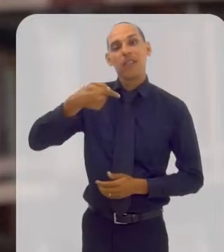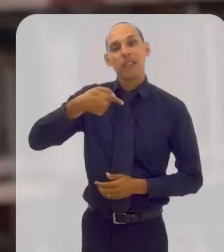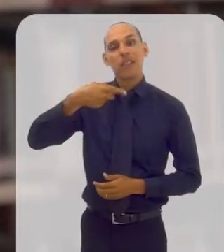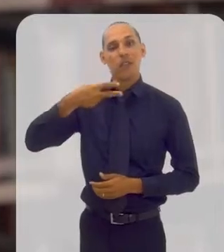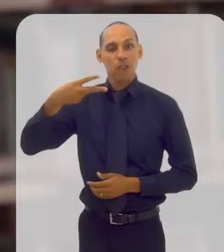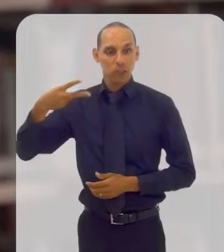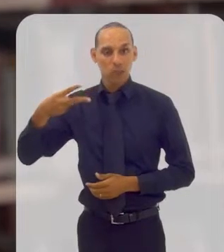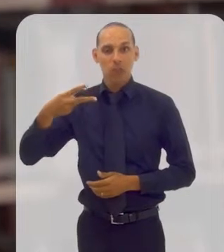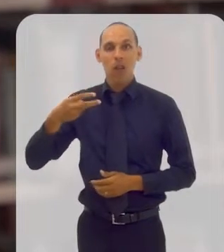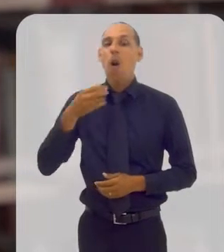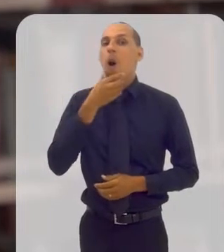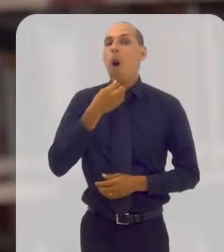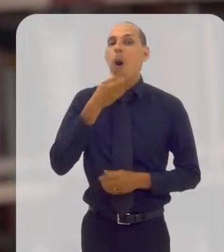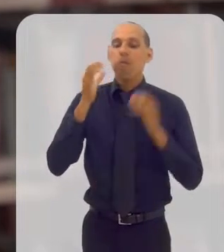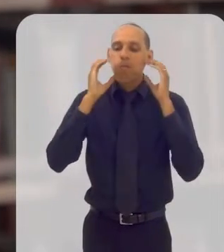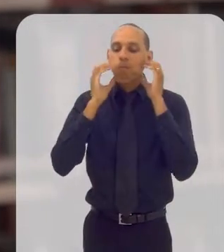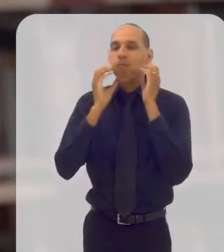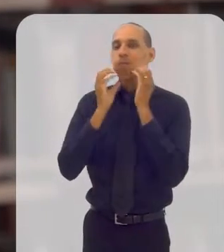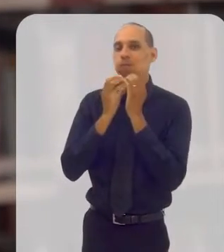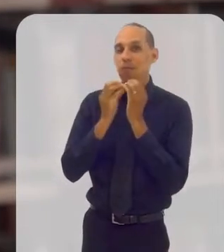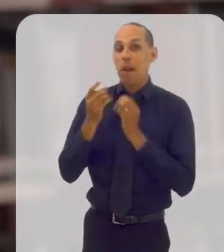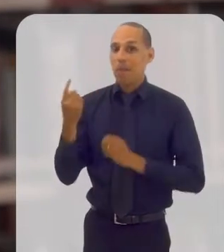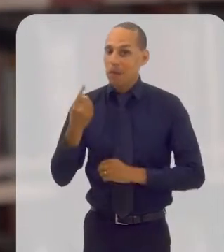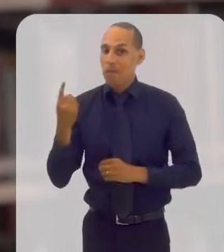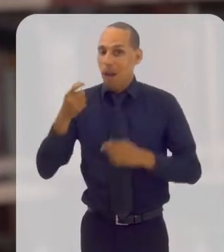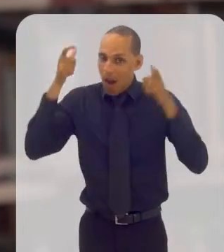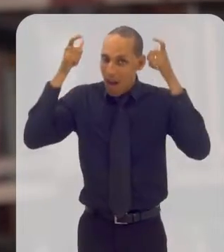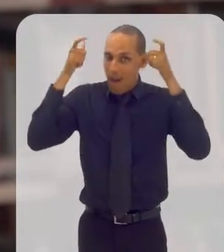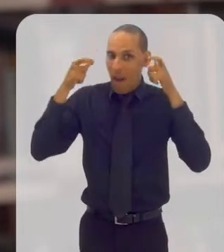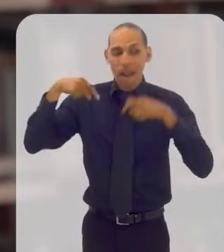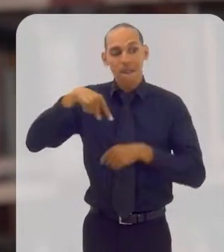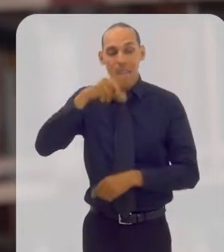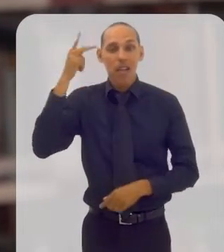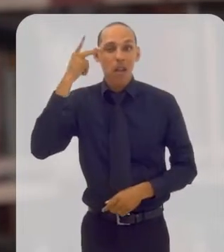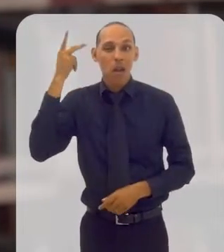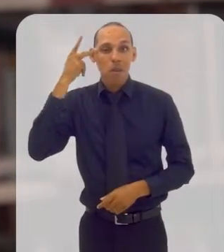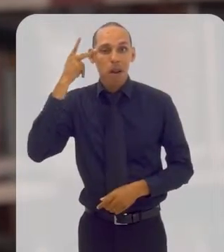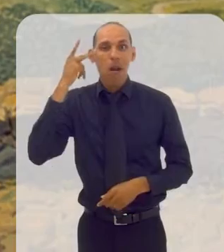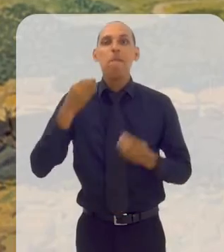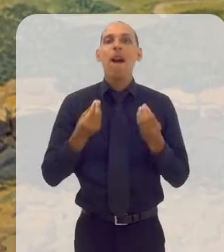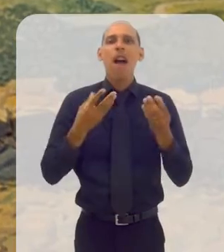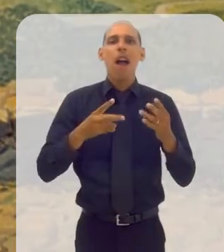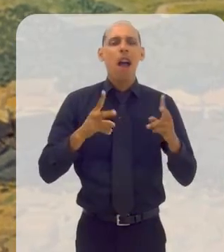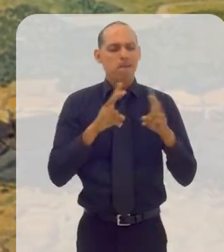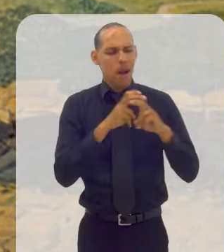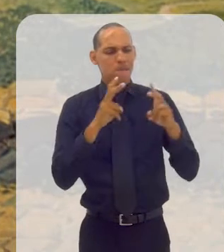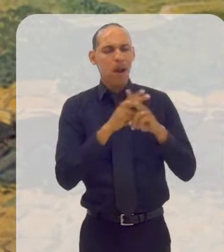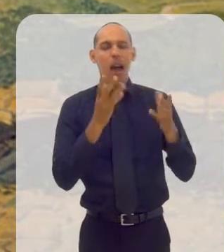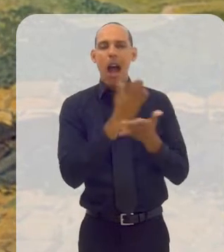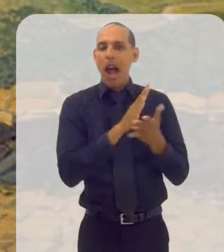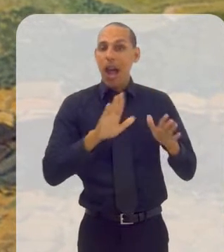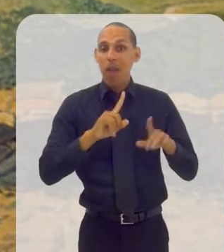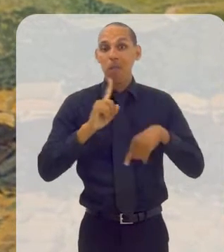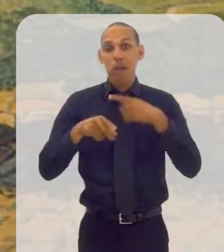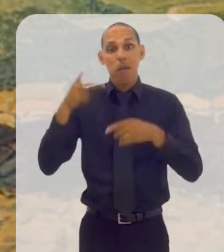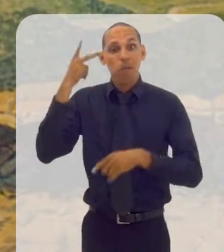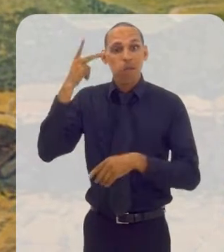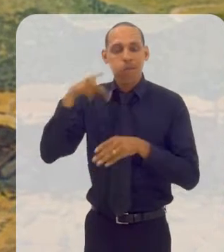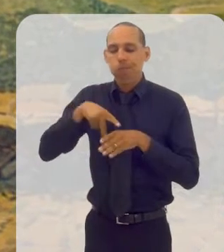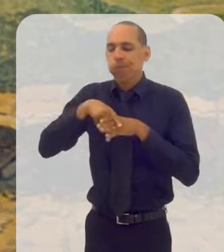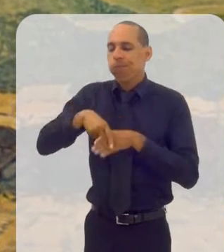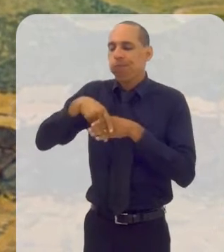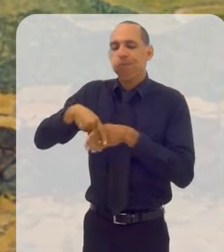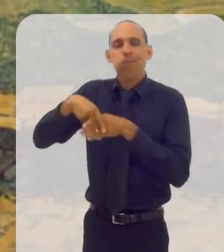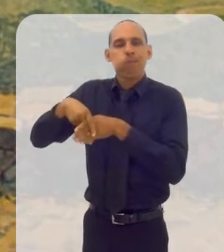Em 1822, Dom Pedro I viajou a São Paulo para controlar uma rebelião, o que conseguiu. Viajou em seguida de São Paulo a Santos, montado